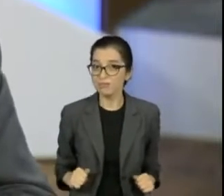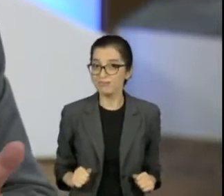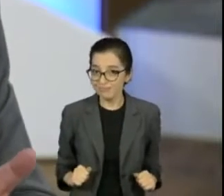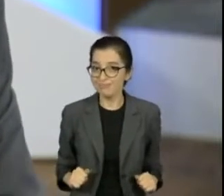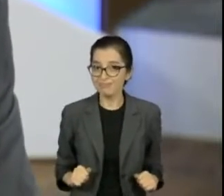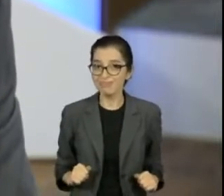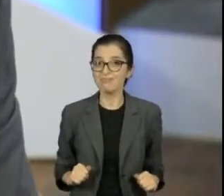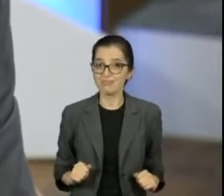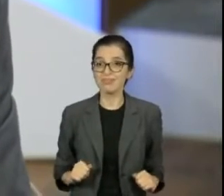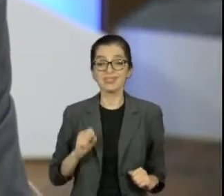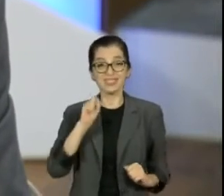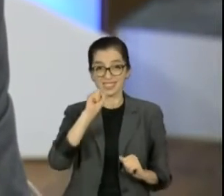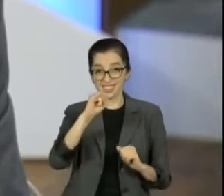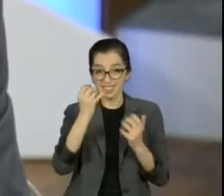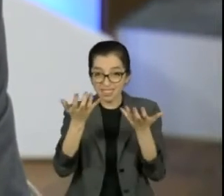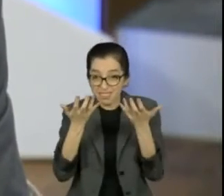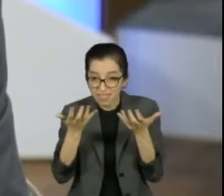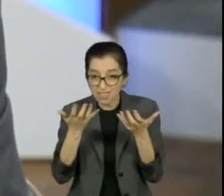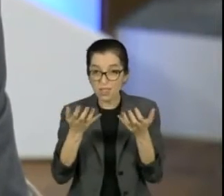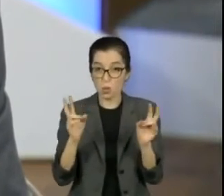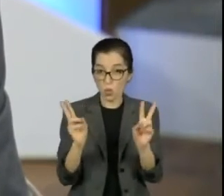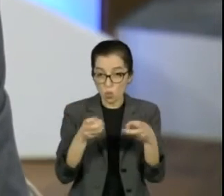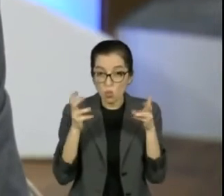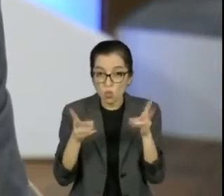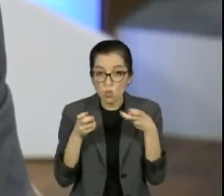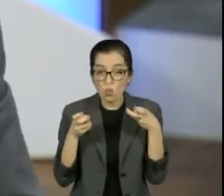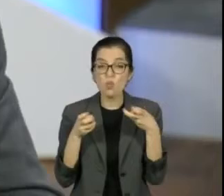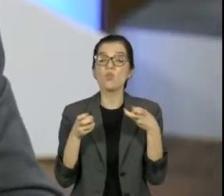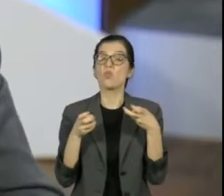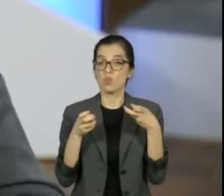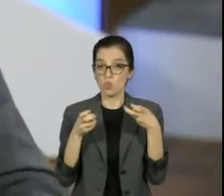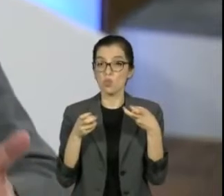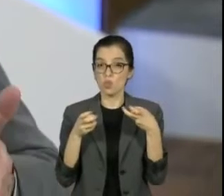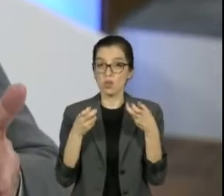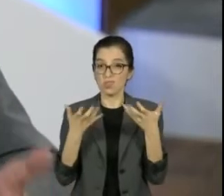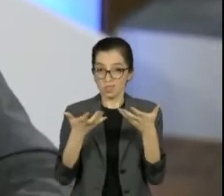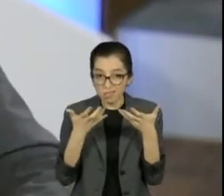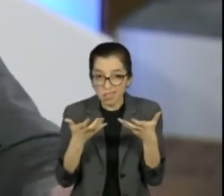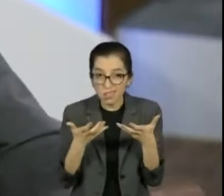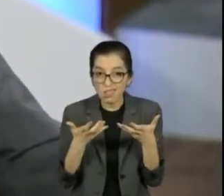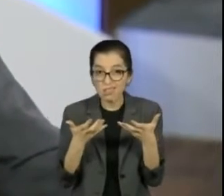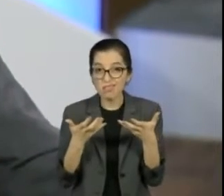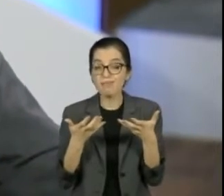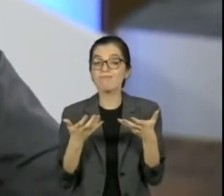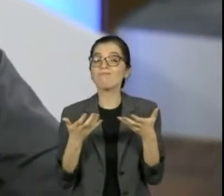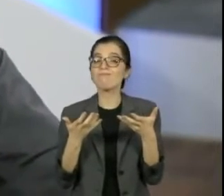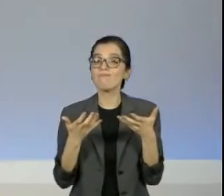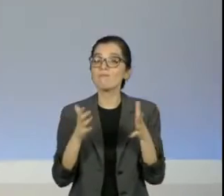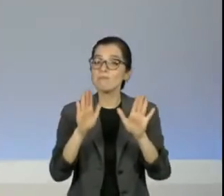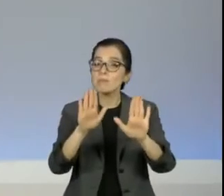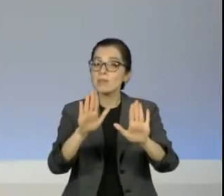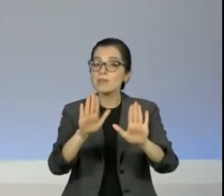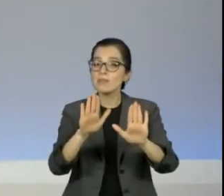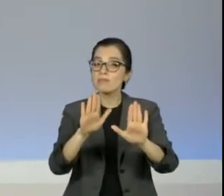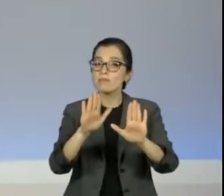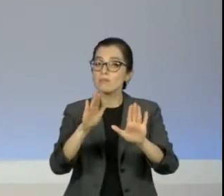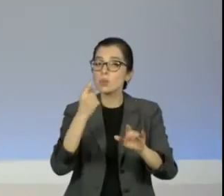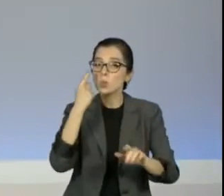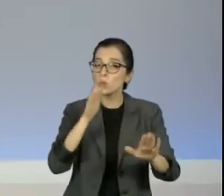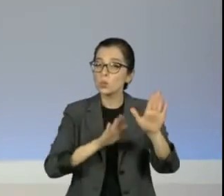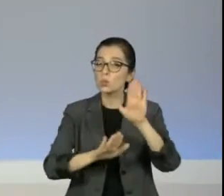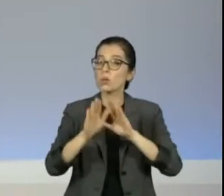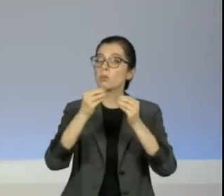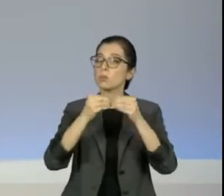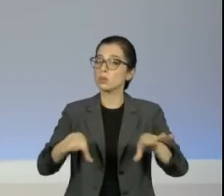se quiser ganhar muito em cima do produto, vai jogar o produto fora. Então, faz um